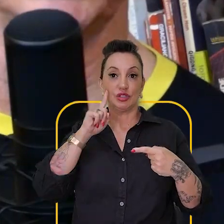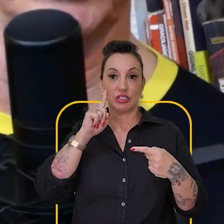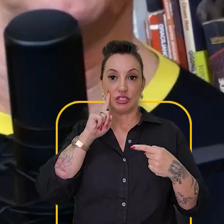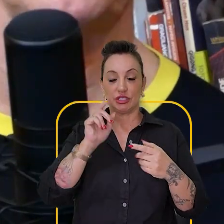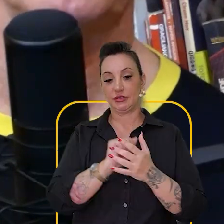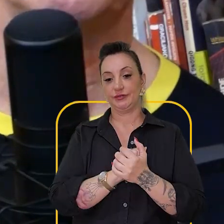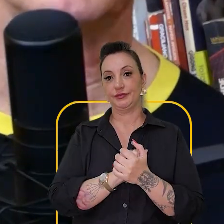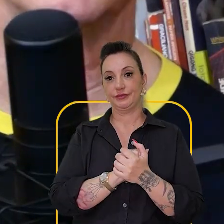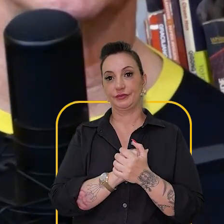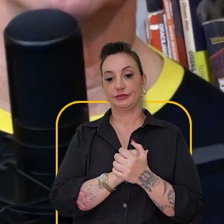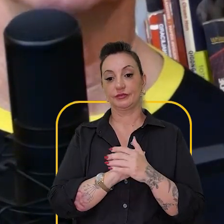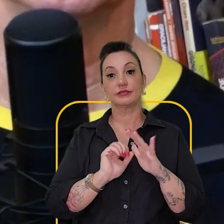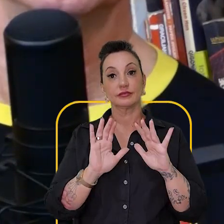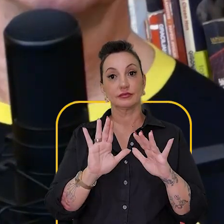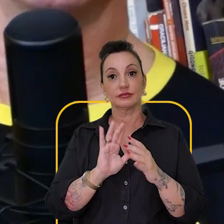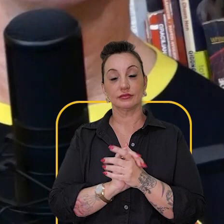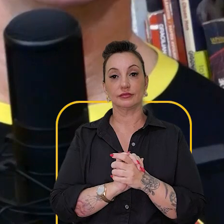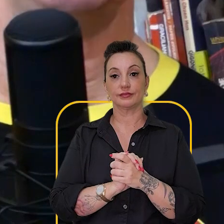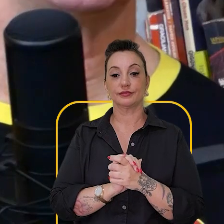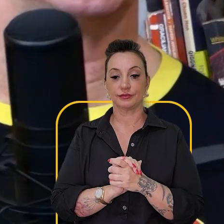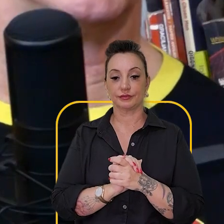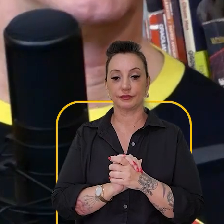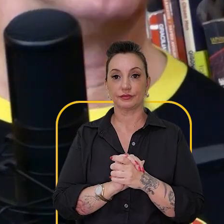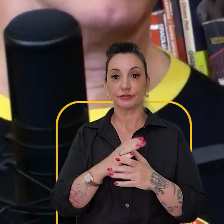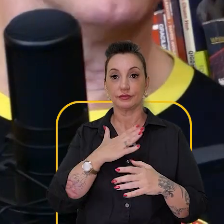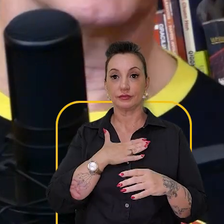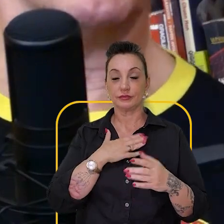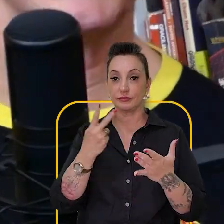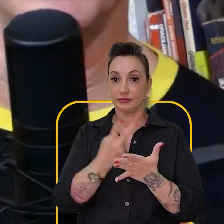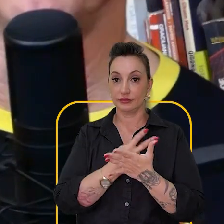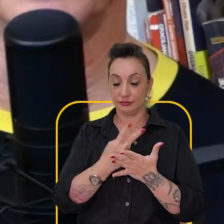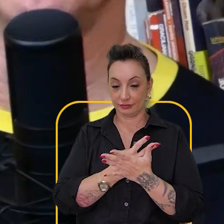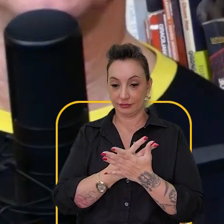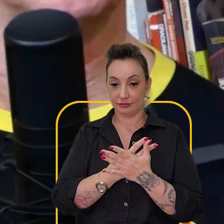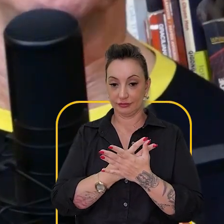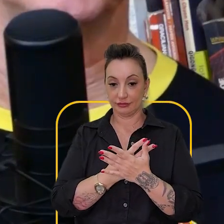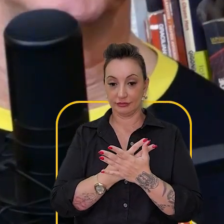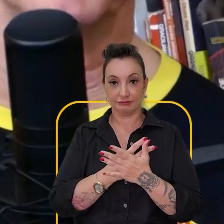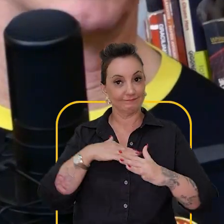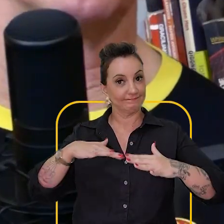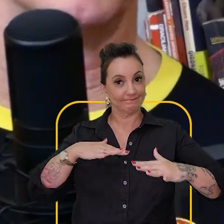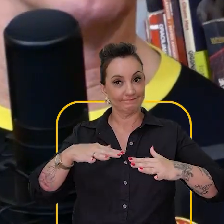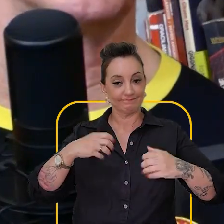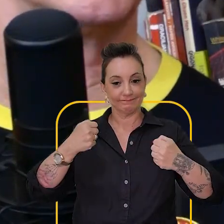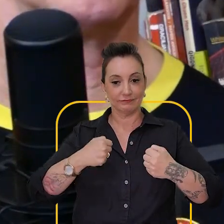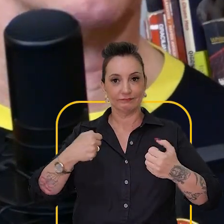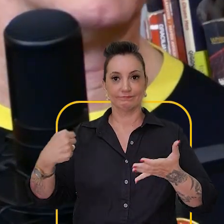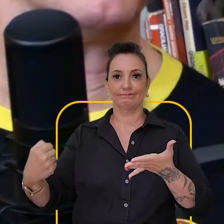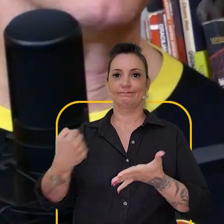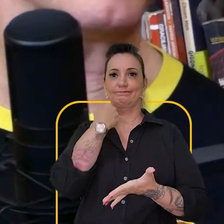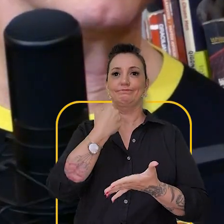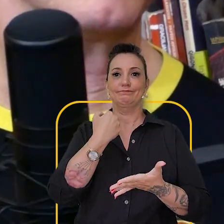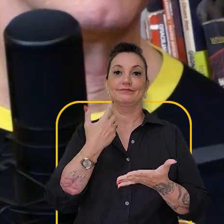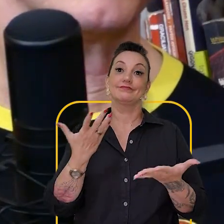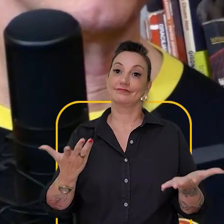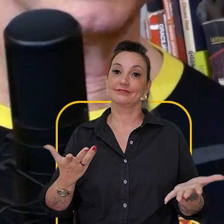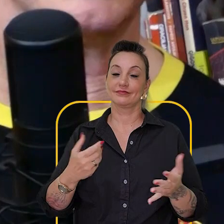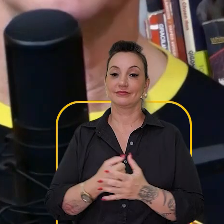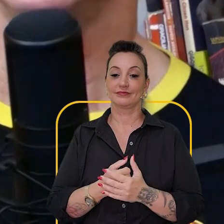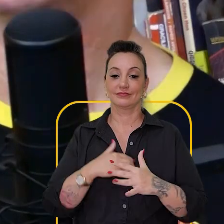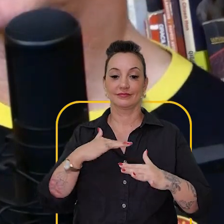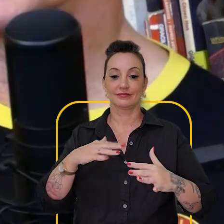do dia a dia então quando você mexe errado na luta mest ner eu falava isso você mexeu errado na luta você toma